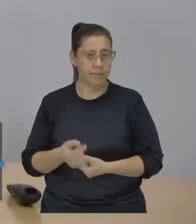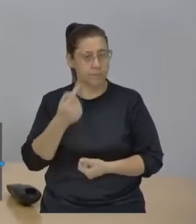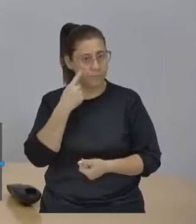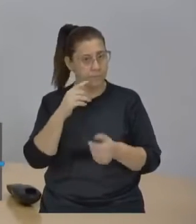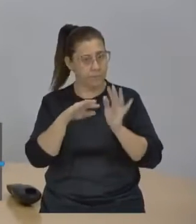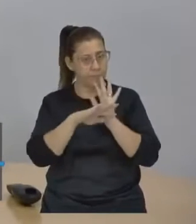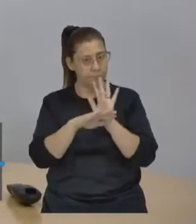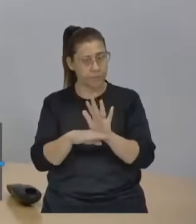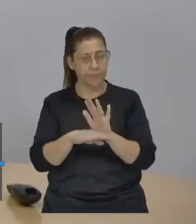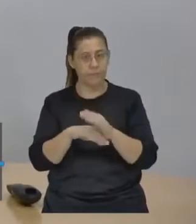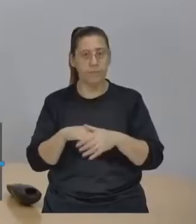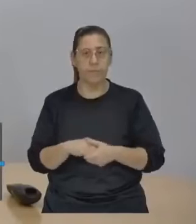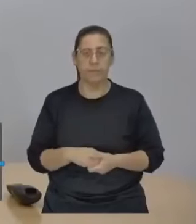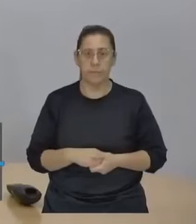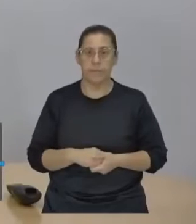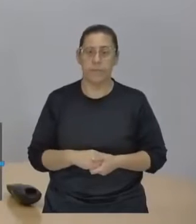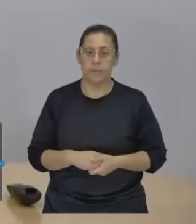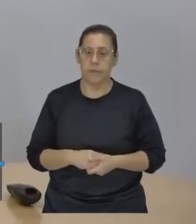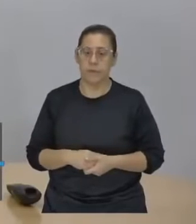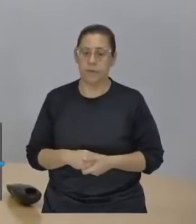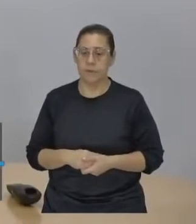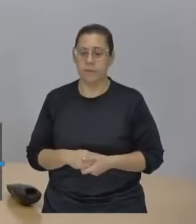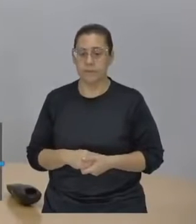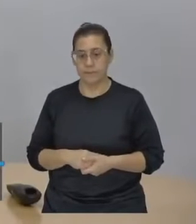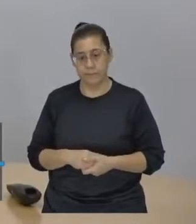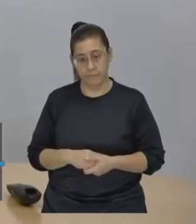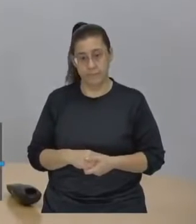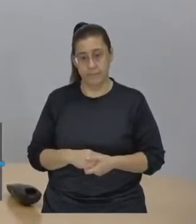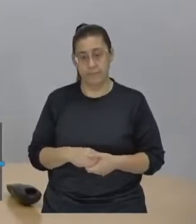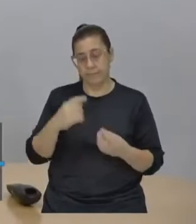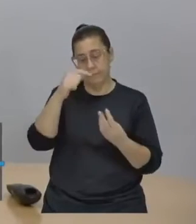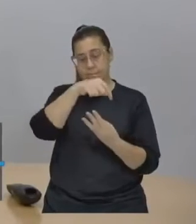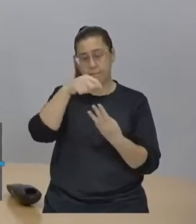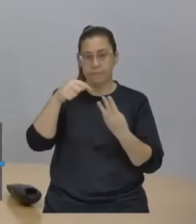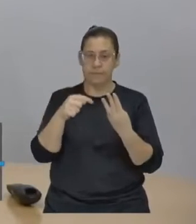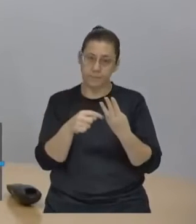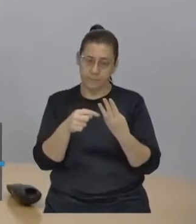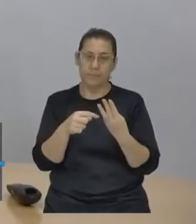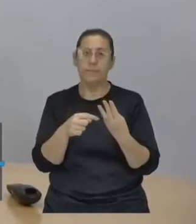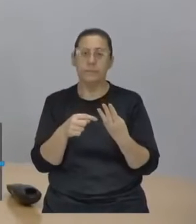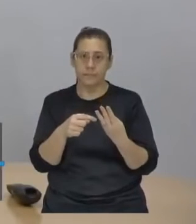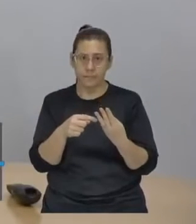Eu acho que ajuda, certo? Então, nós temos esses três